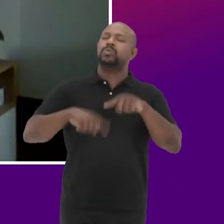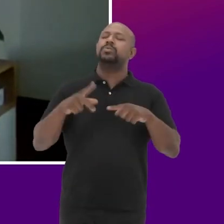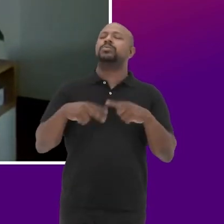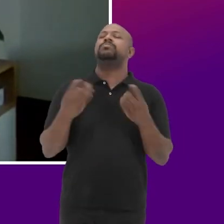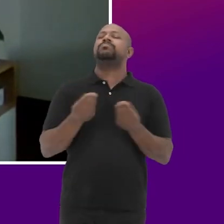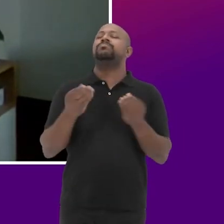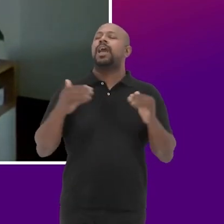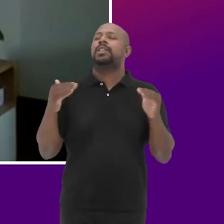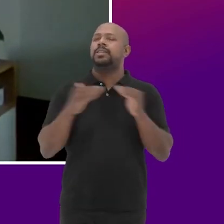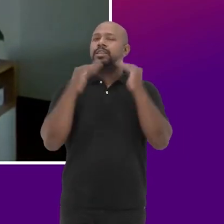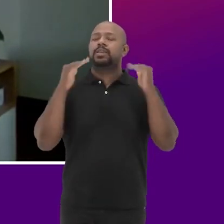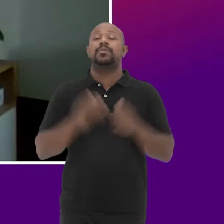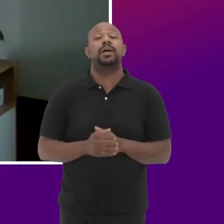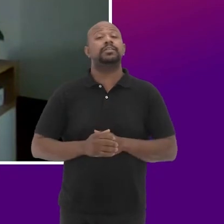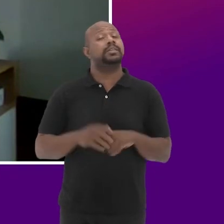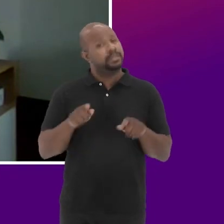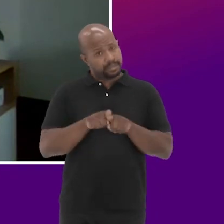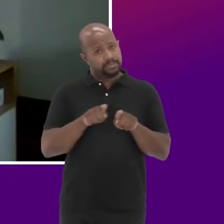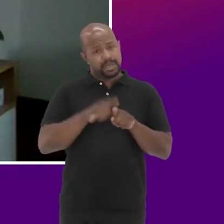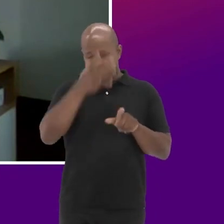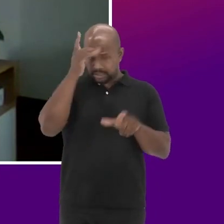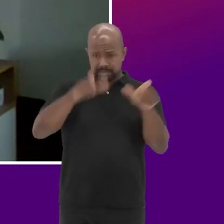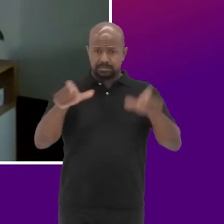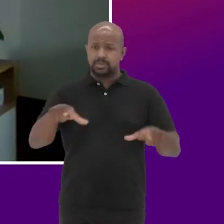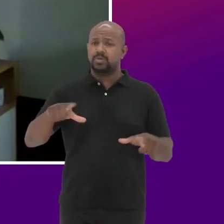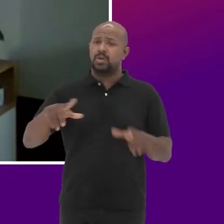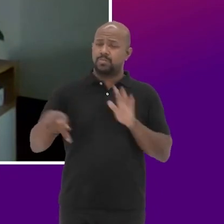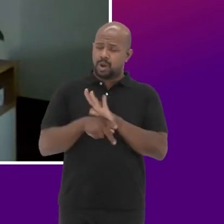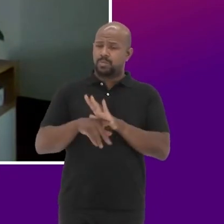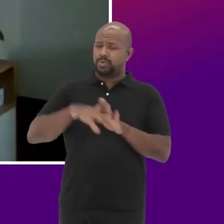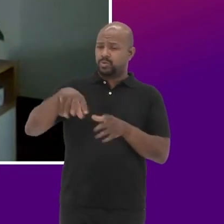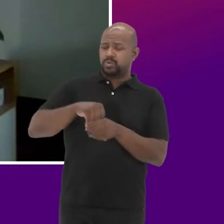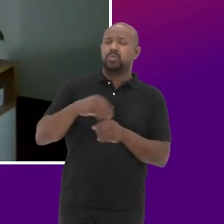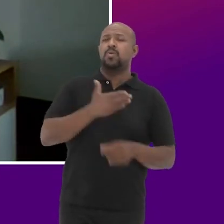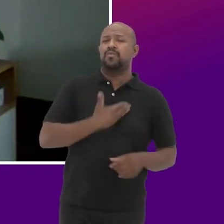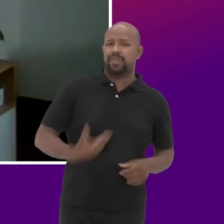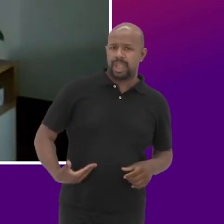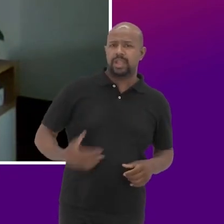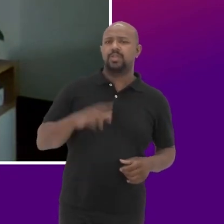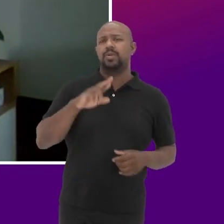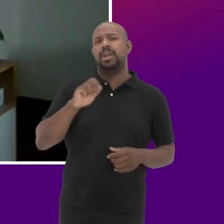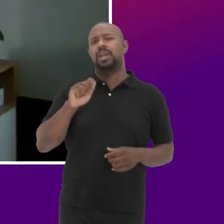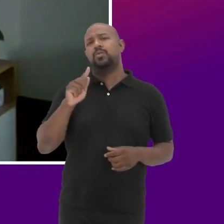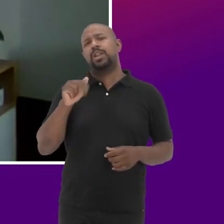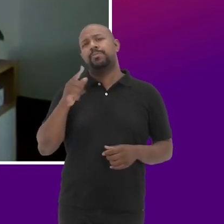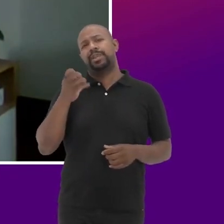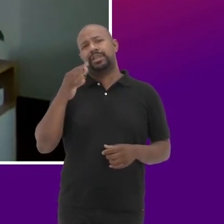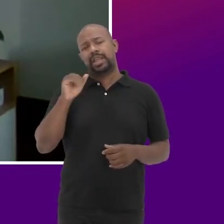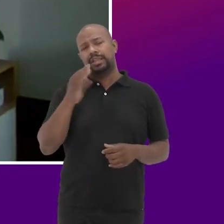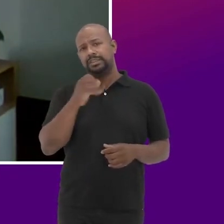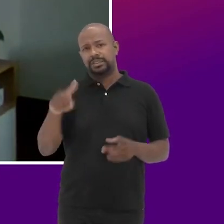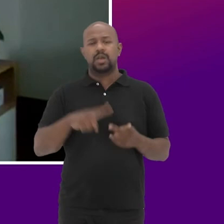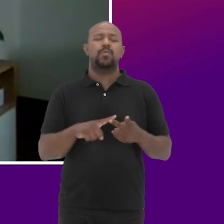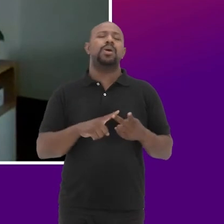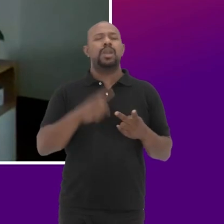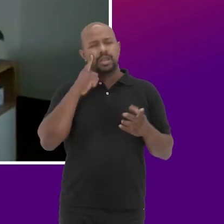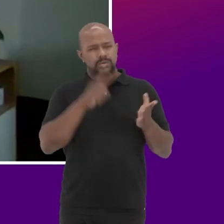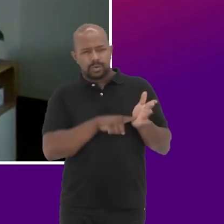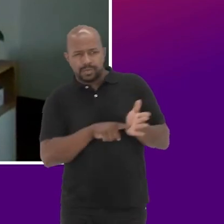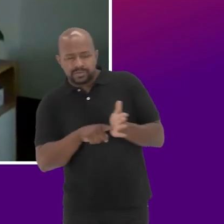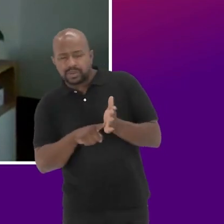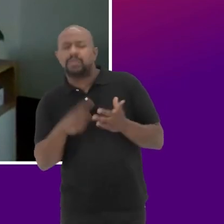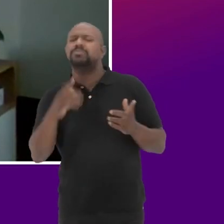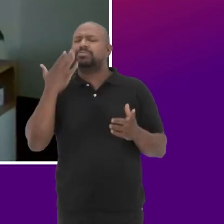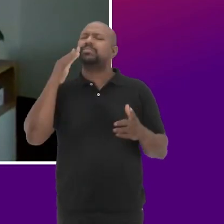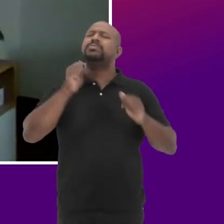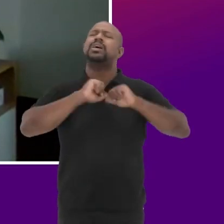forma adequada. E também que as autoridades do governo de regulamentação e de supervisão tenham tudo claro